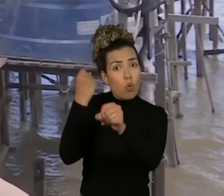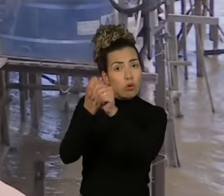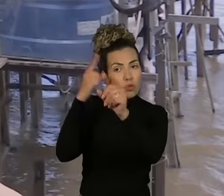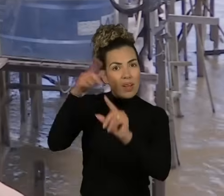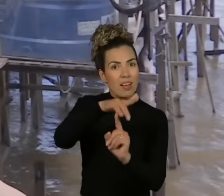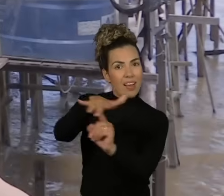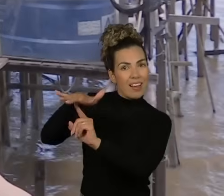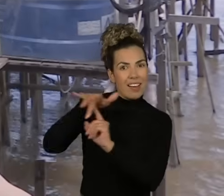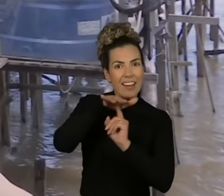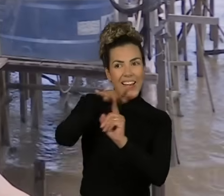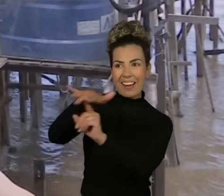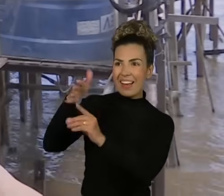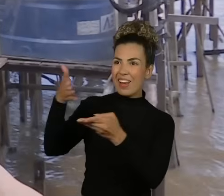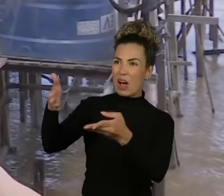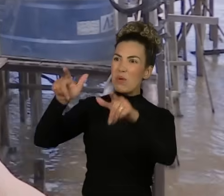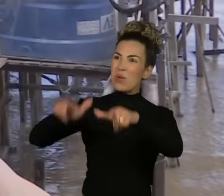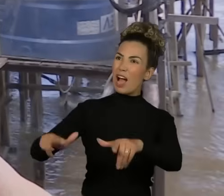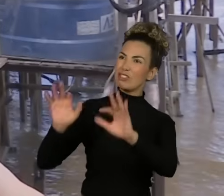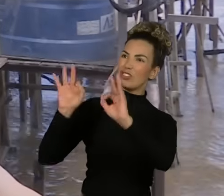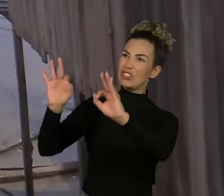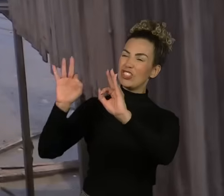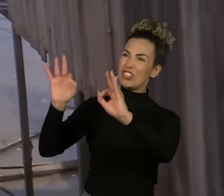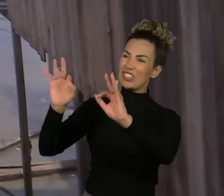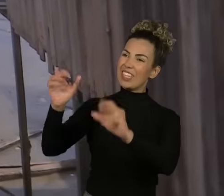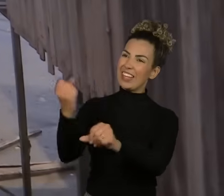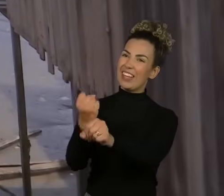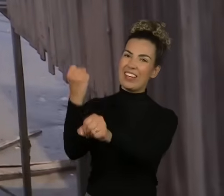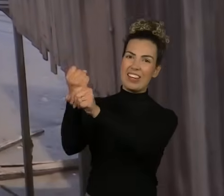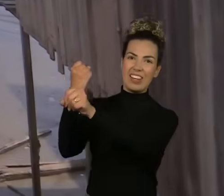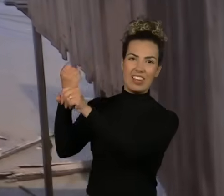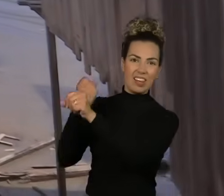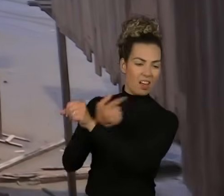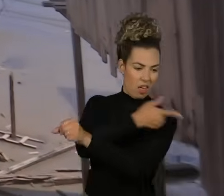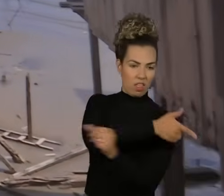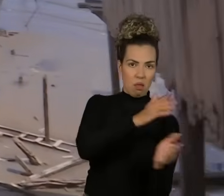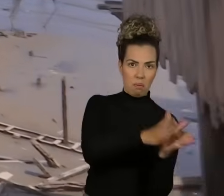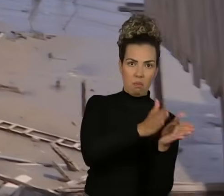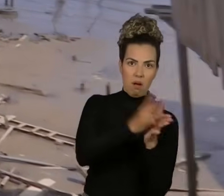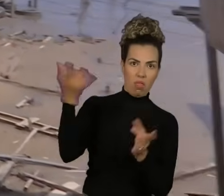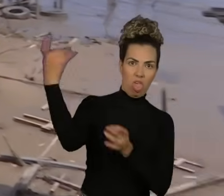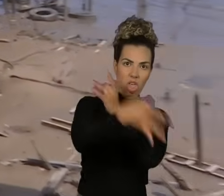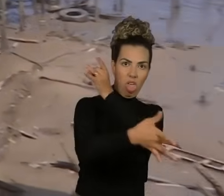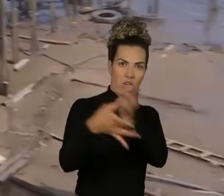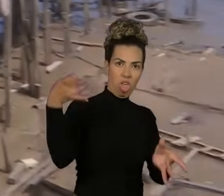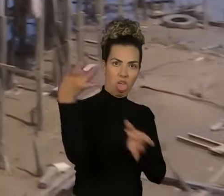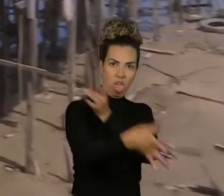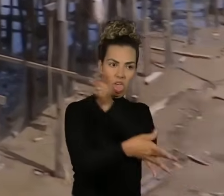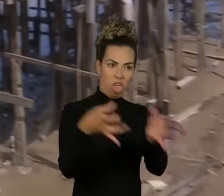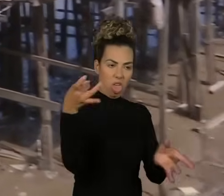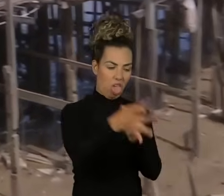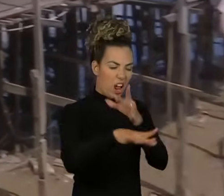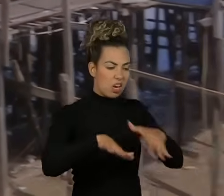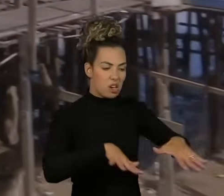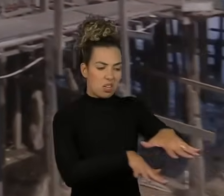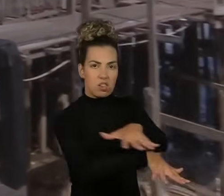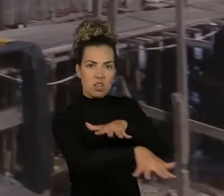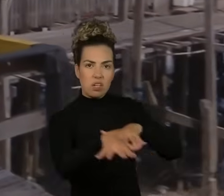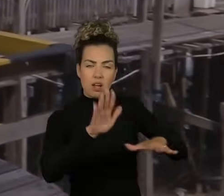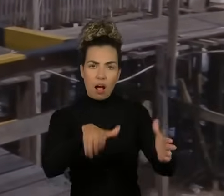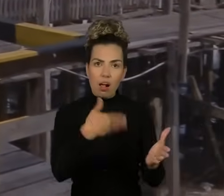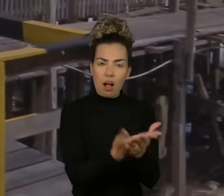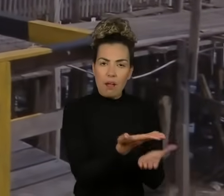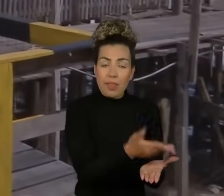caro e despejam a lama no bairro mais pobre. A comunidade da Barca teve origem com ribeirinhos que ergueram as